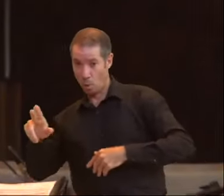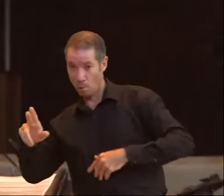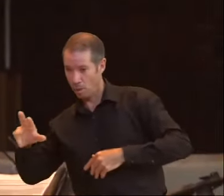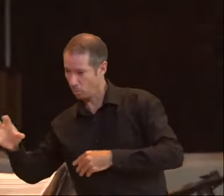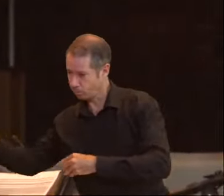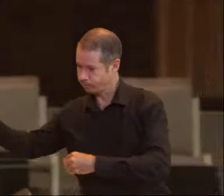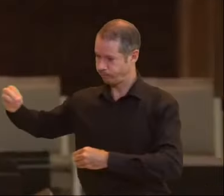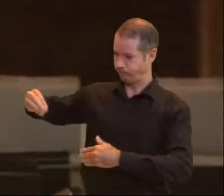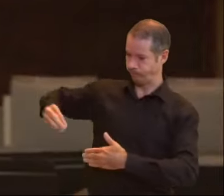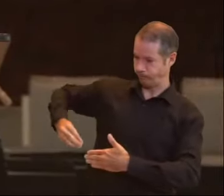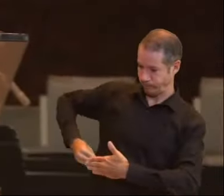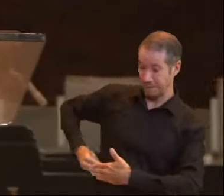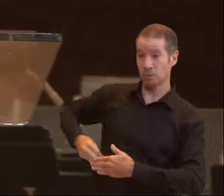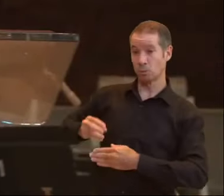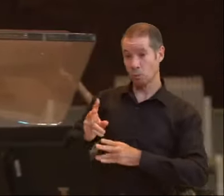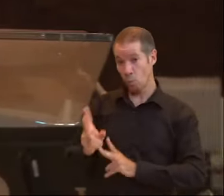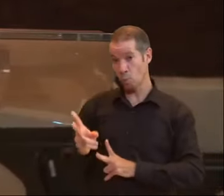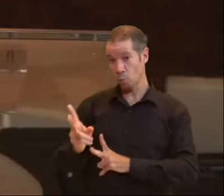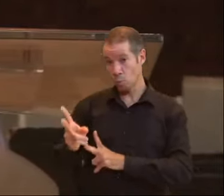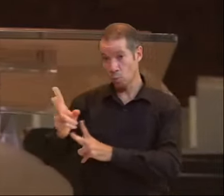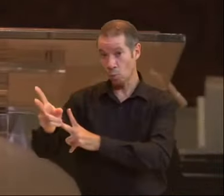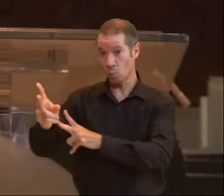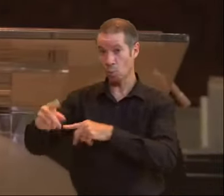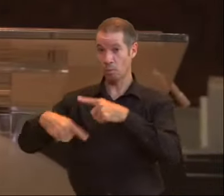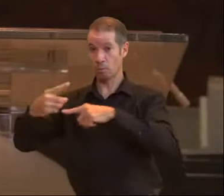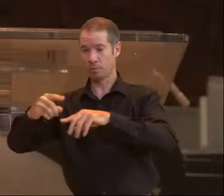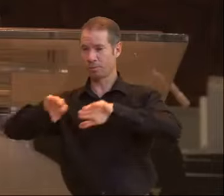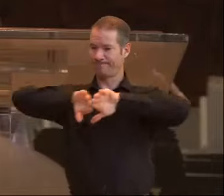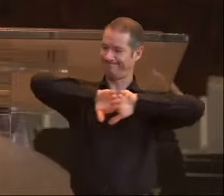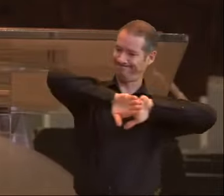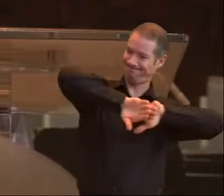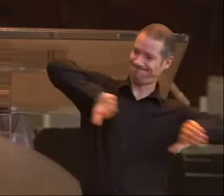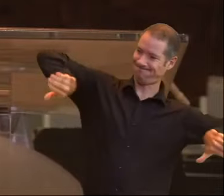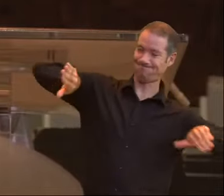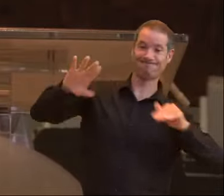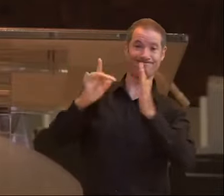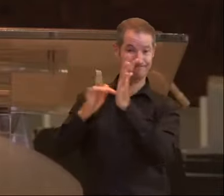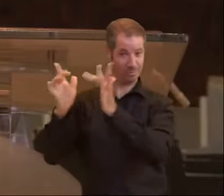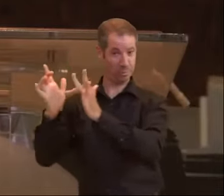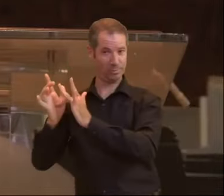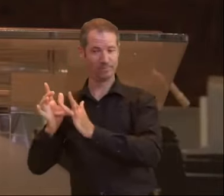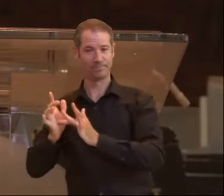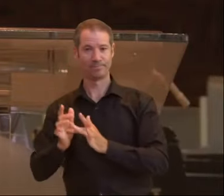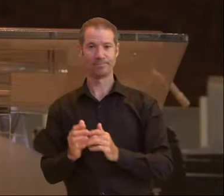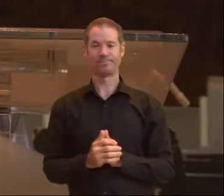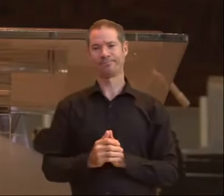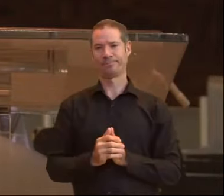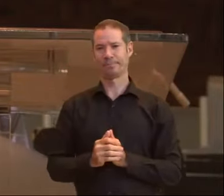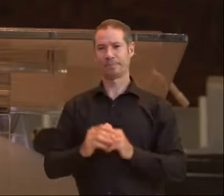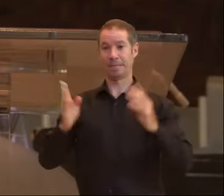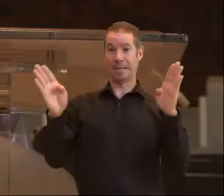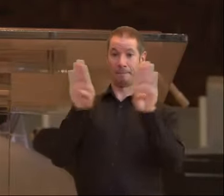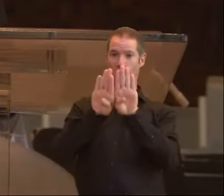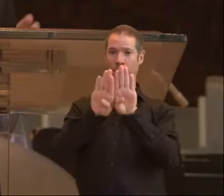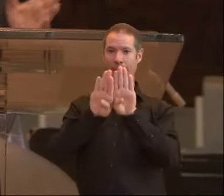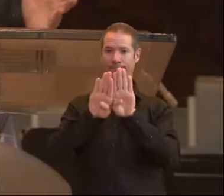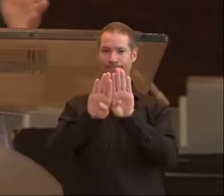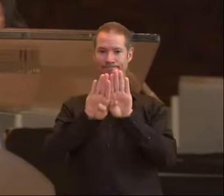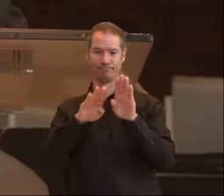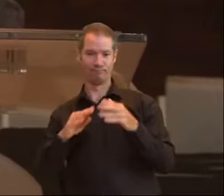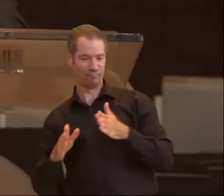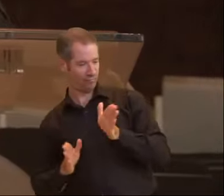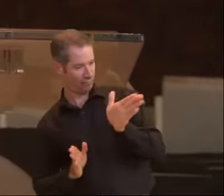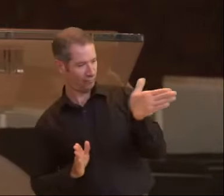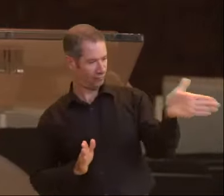restaurou, continuou, depois ela se afastou de Jesus. Ela não saiu da porta, e